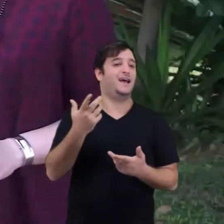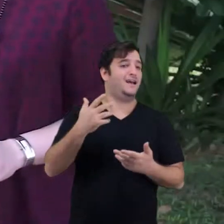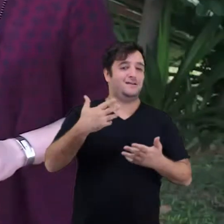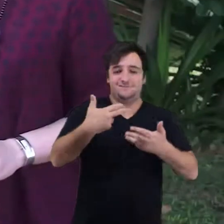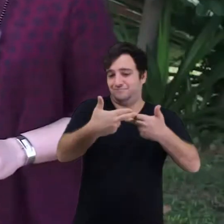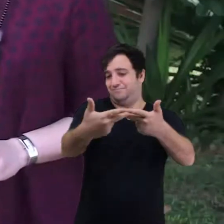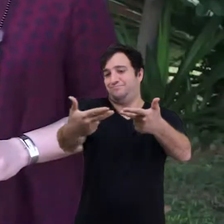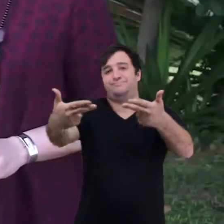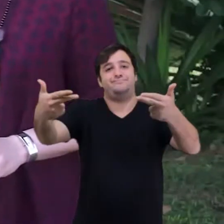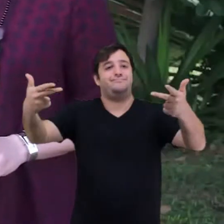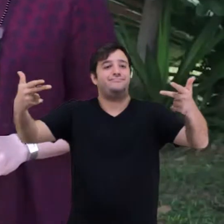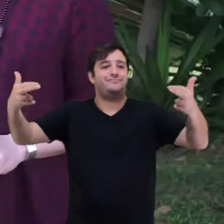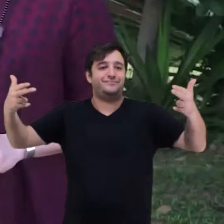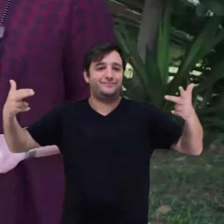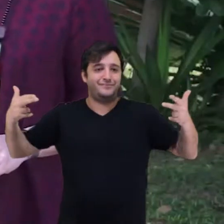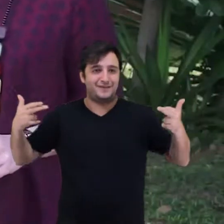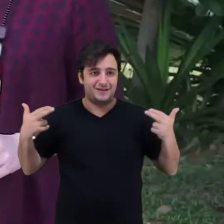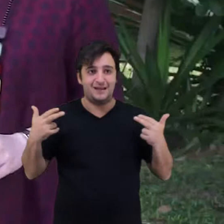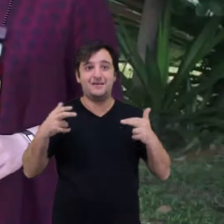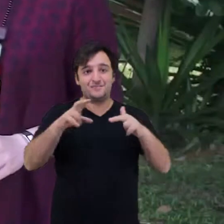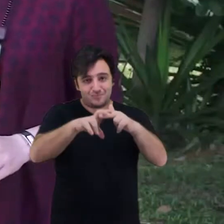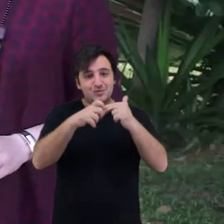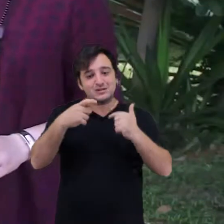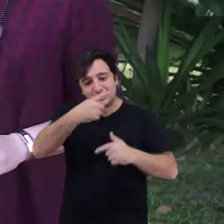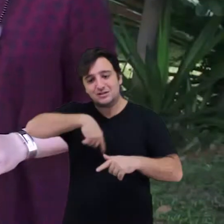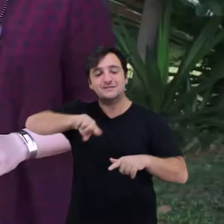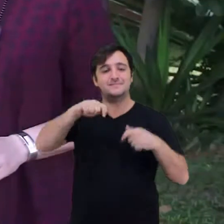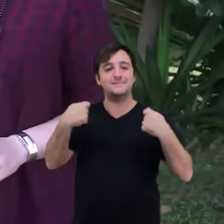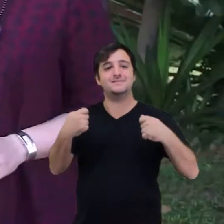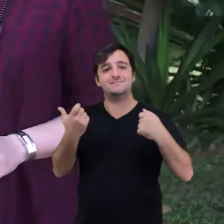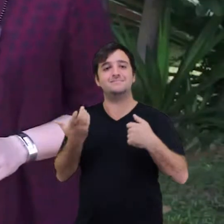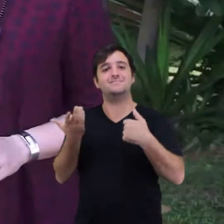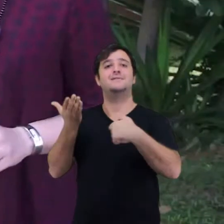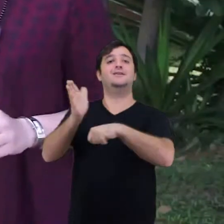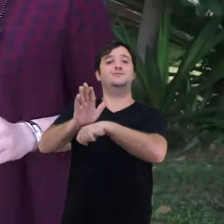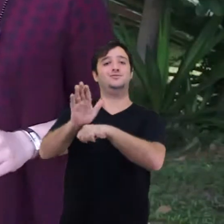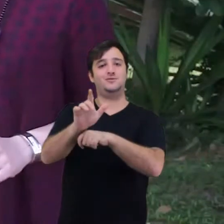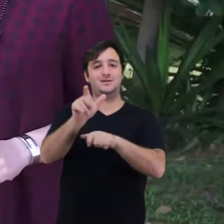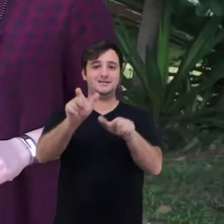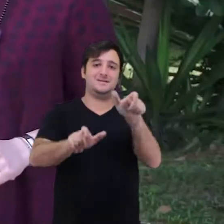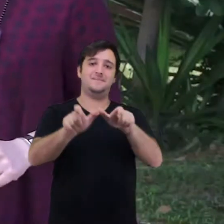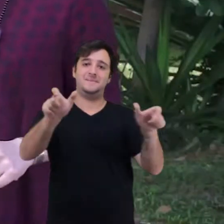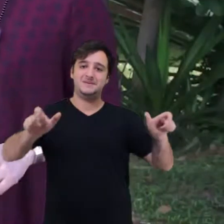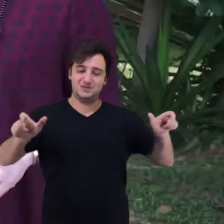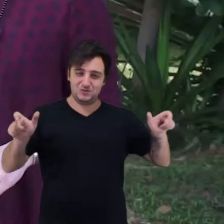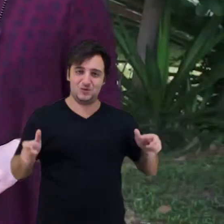diversas questões políticas, de orientação sexual, religiosas,